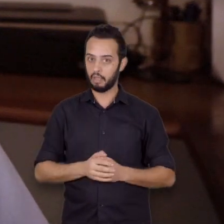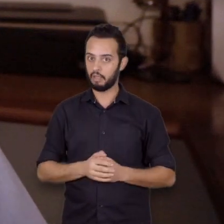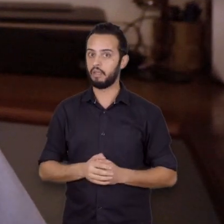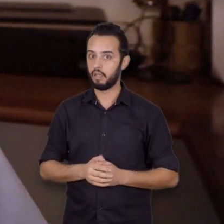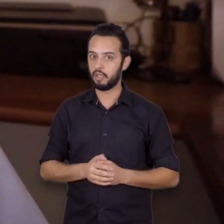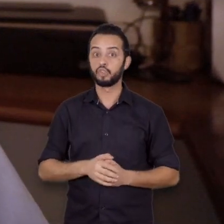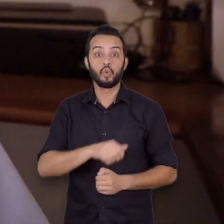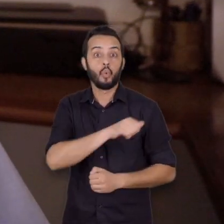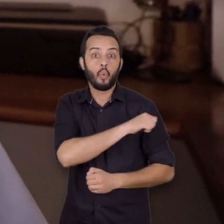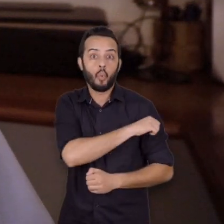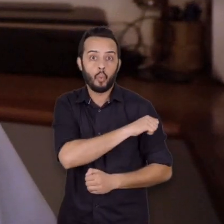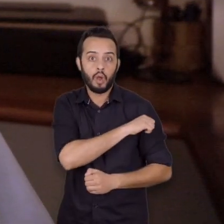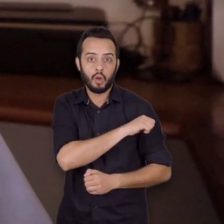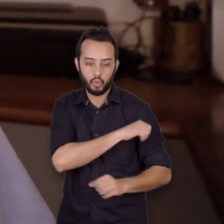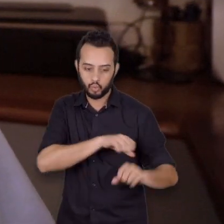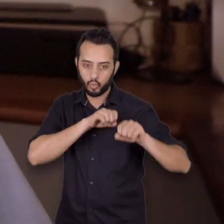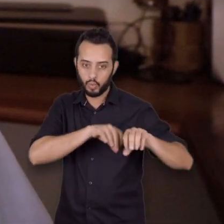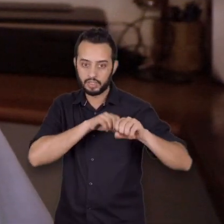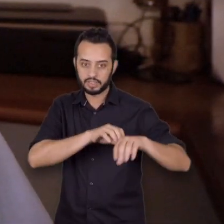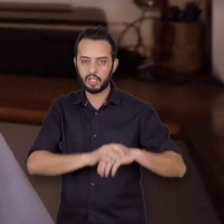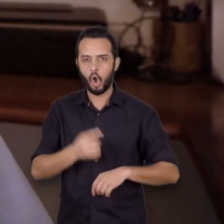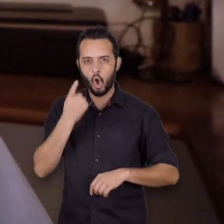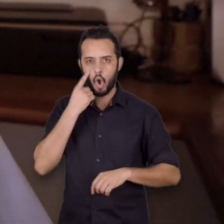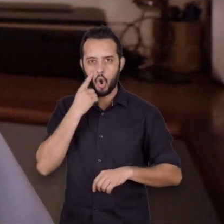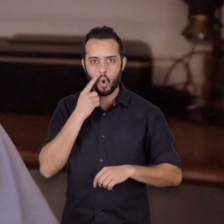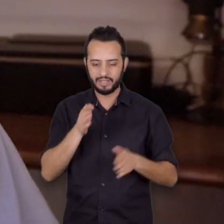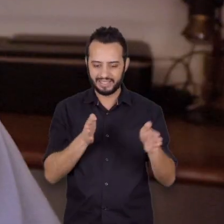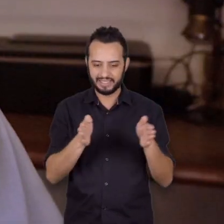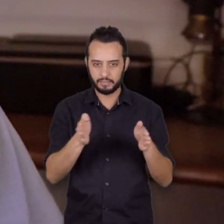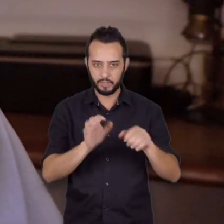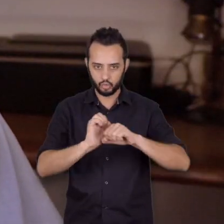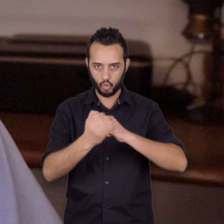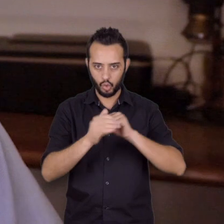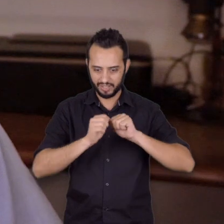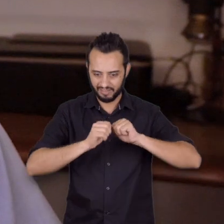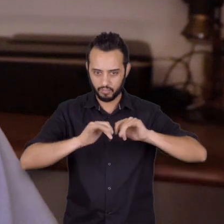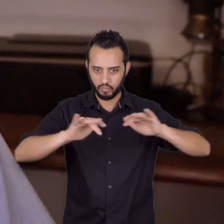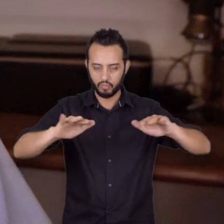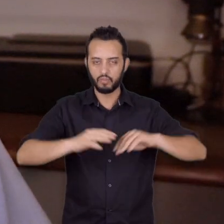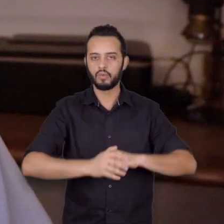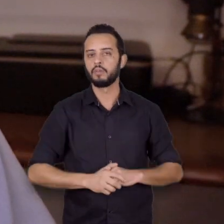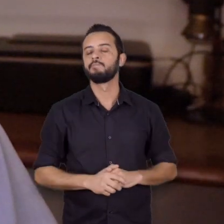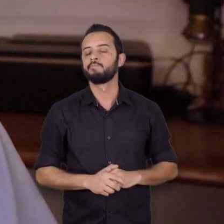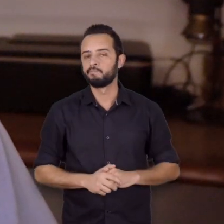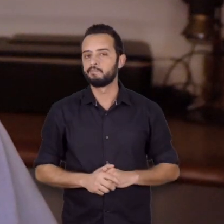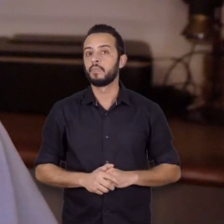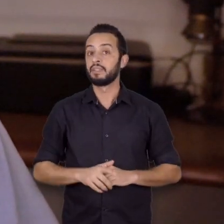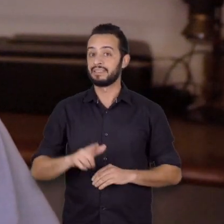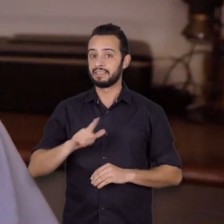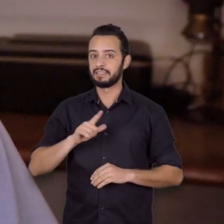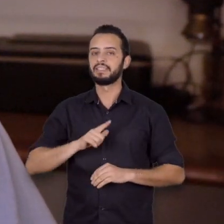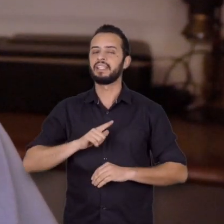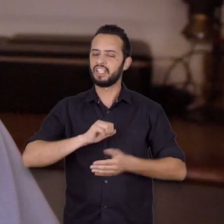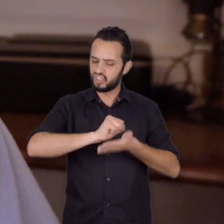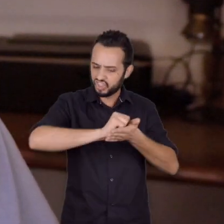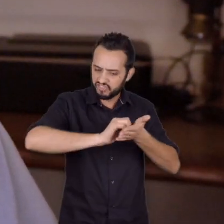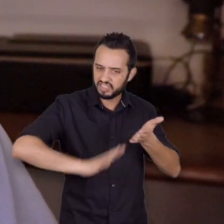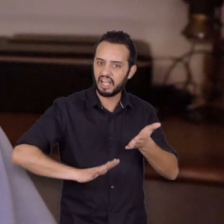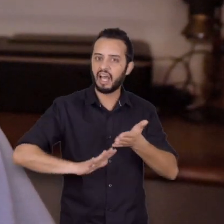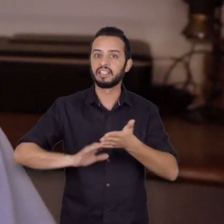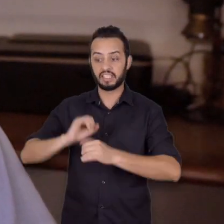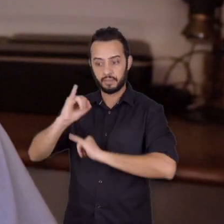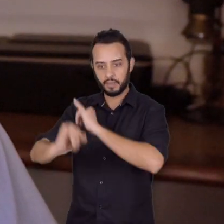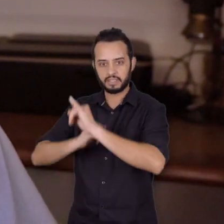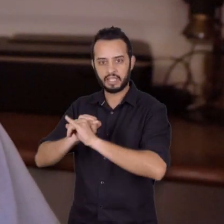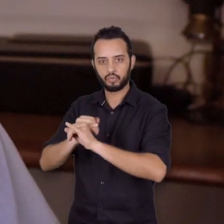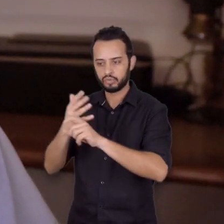processo de trabalhar com o aluno. Por quê? Porque nós estamos vendo durante essa pandemia que, embora nós estamos